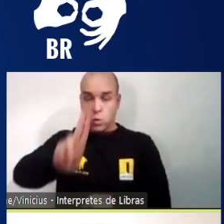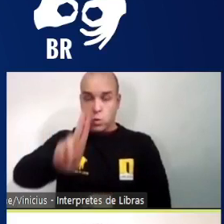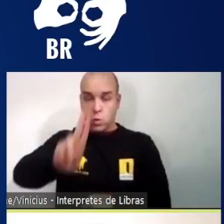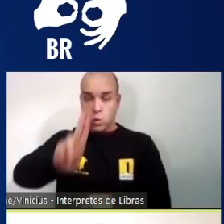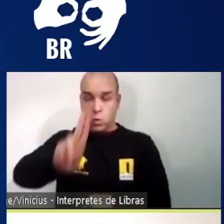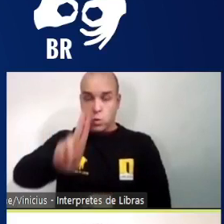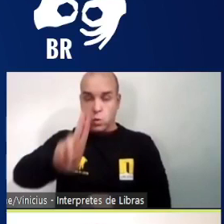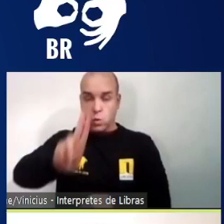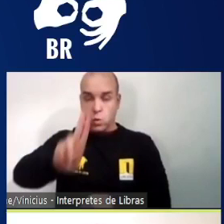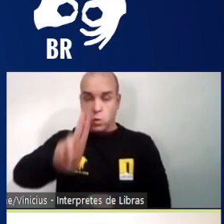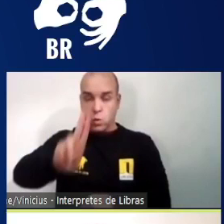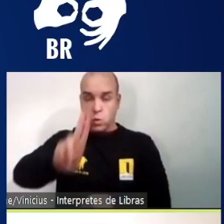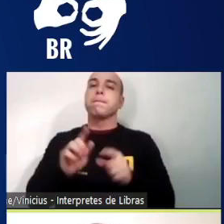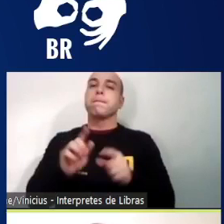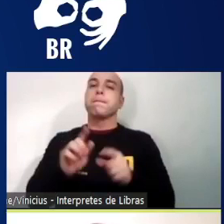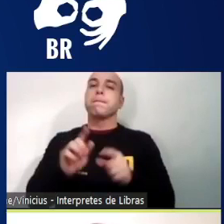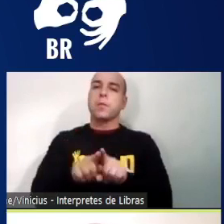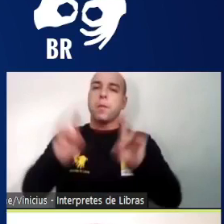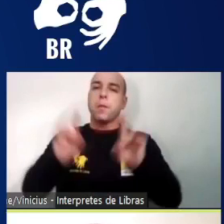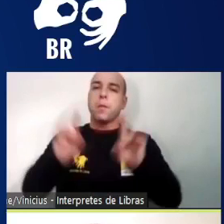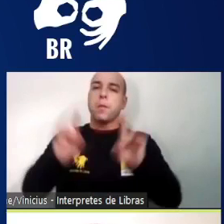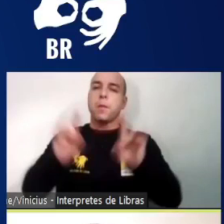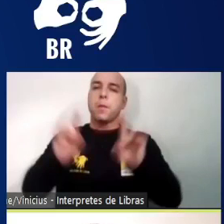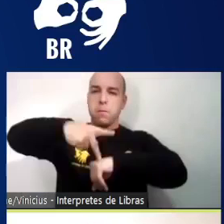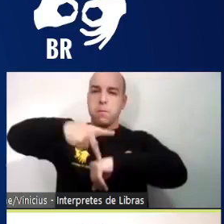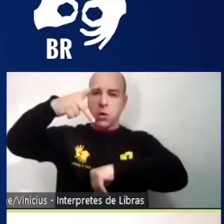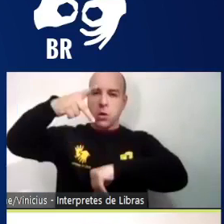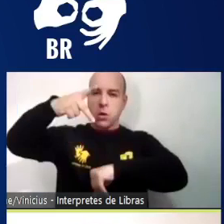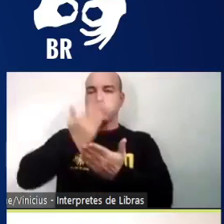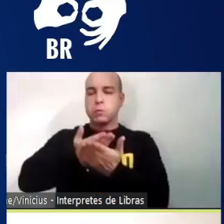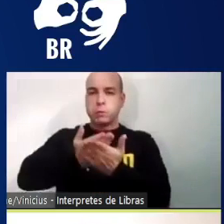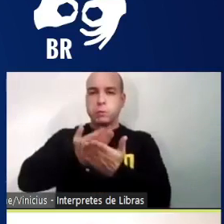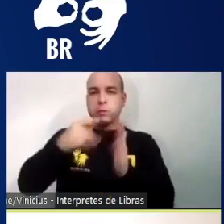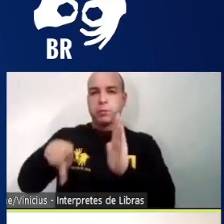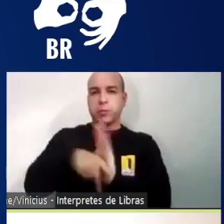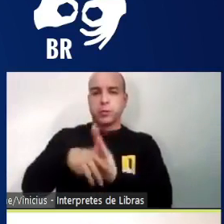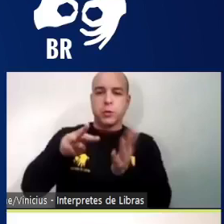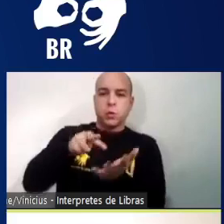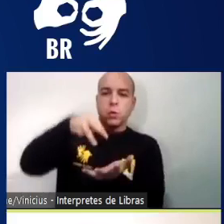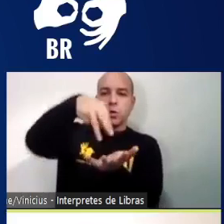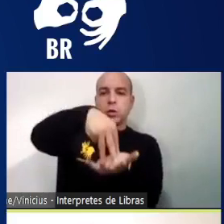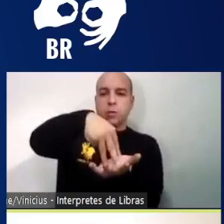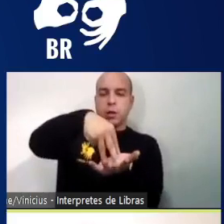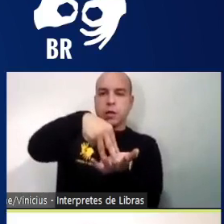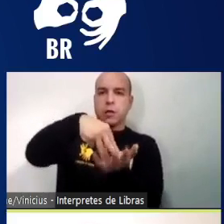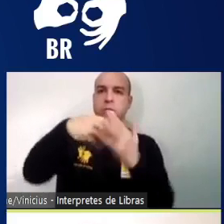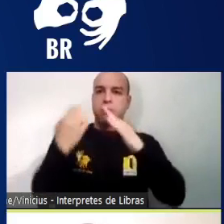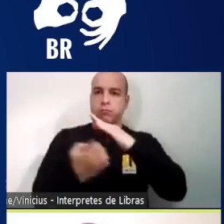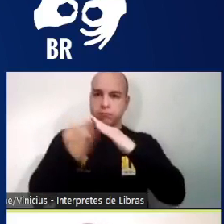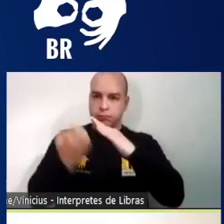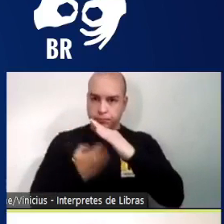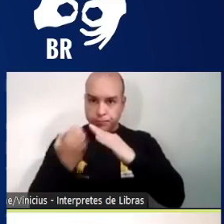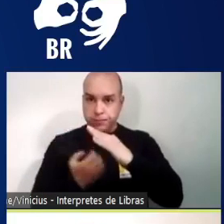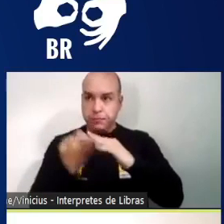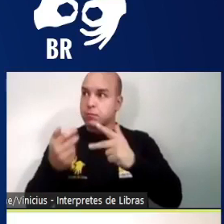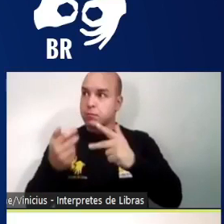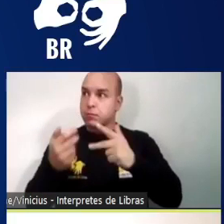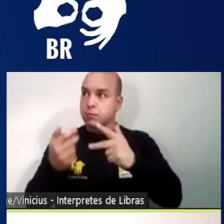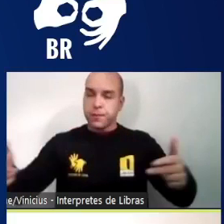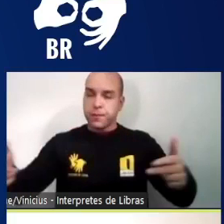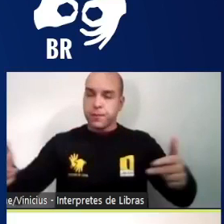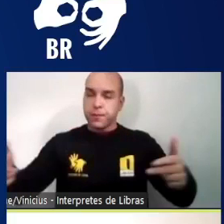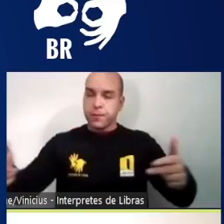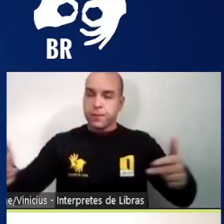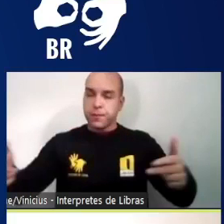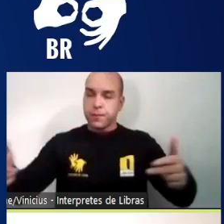sustentabilidade empresarial, educação inclusiva, diversidade e inclusão e atua na área há mais de 25